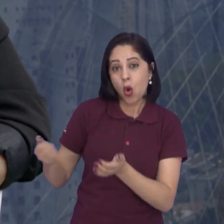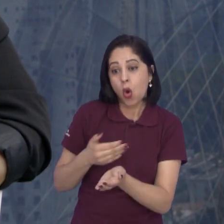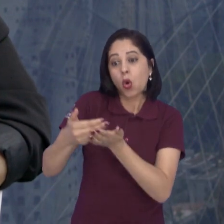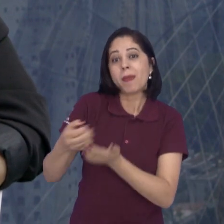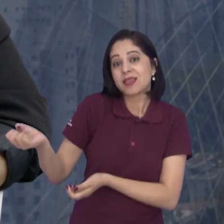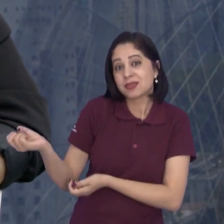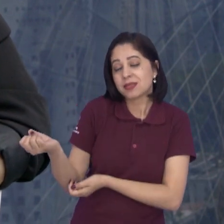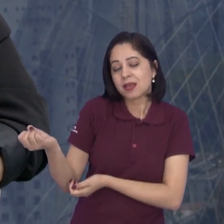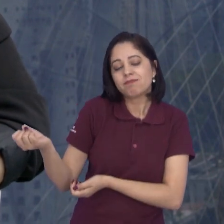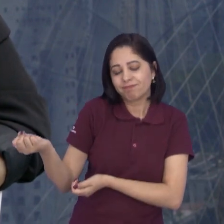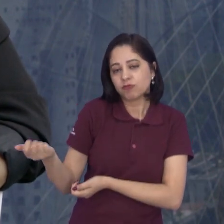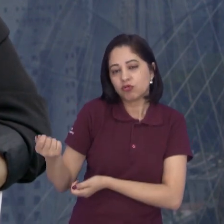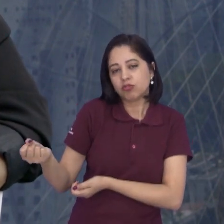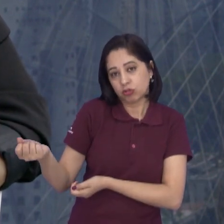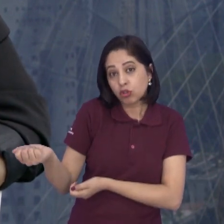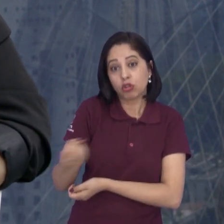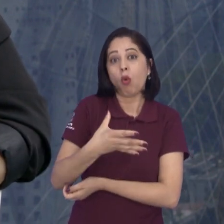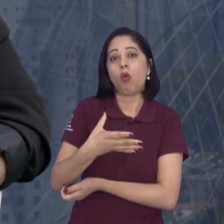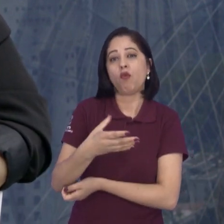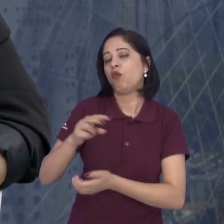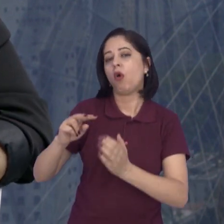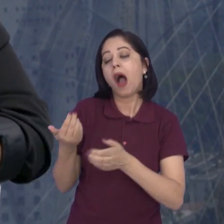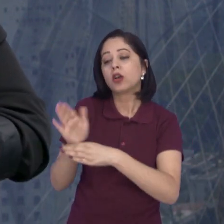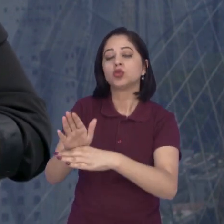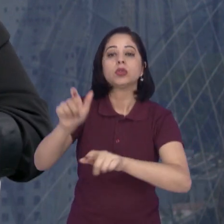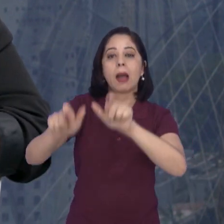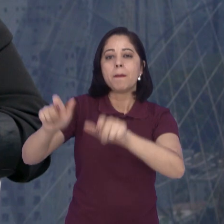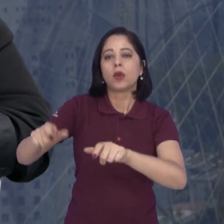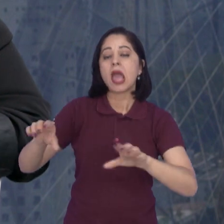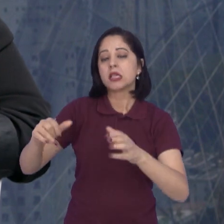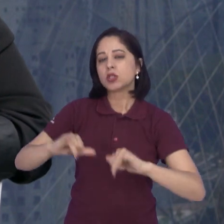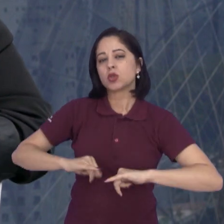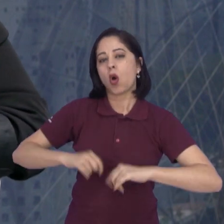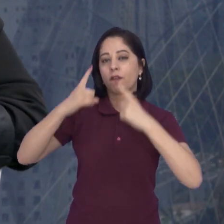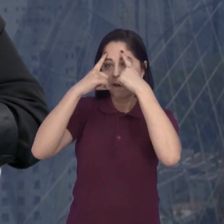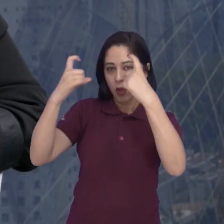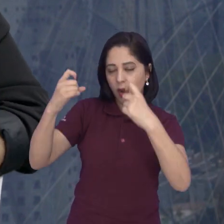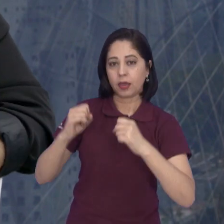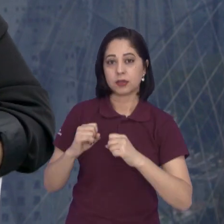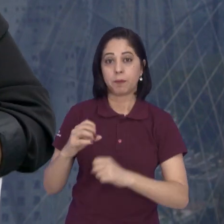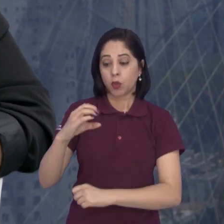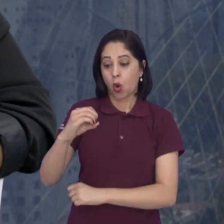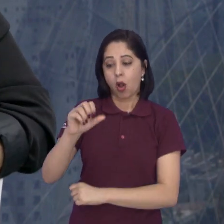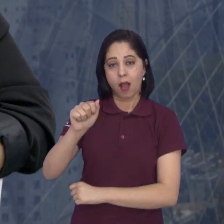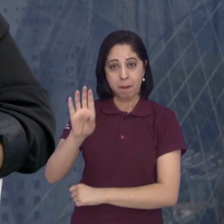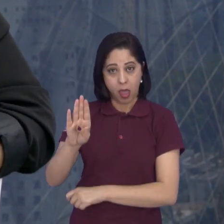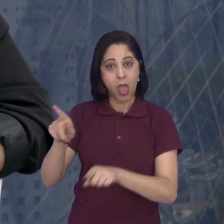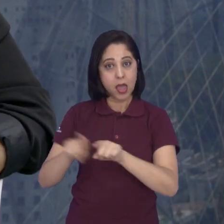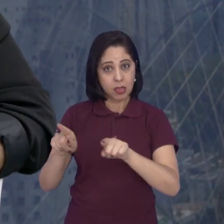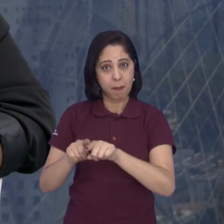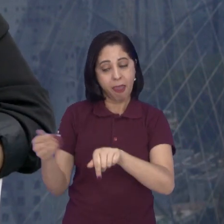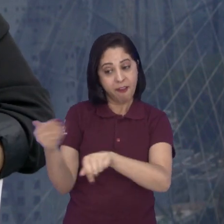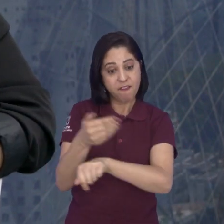violência doméstica, a Comissão de Direitos Humanos. Então, assim, e esses trabalhos, a OAB vai à escola, e esses trabalhos todos, essas